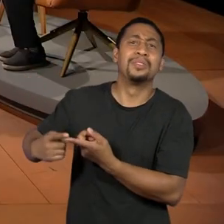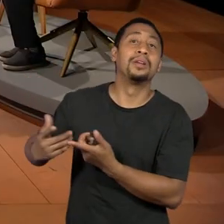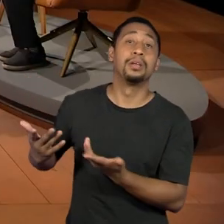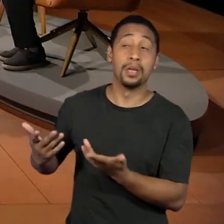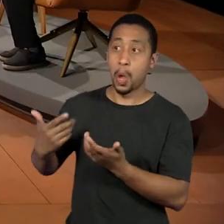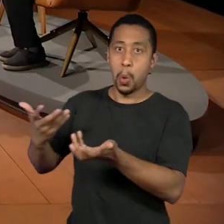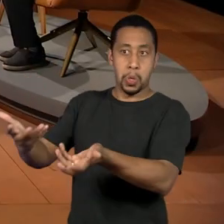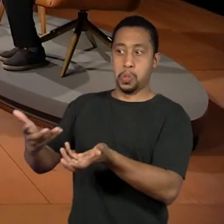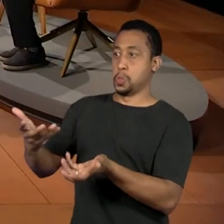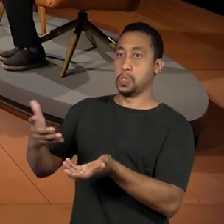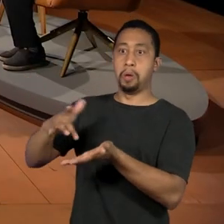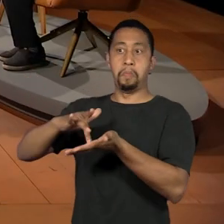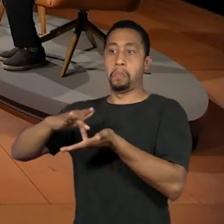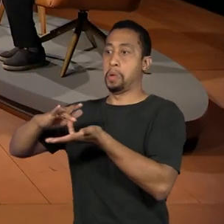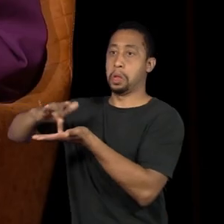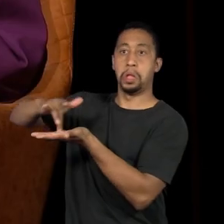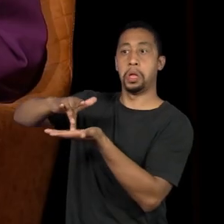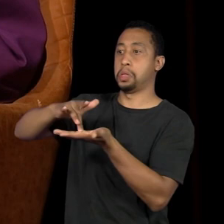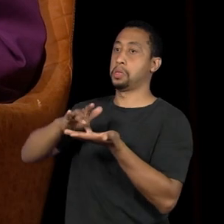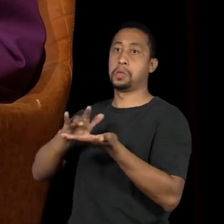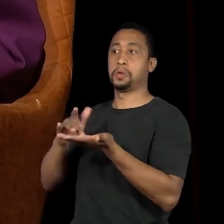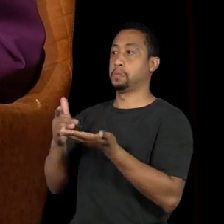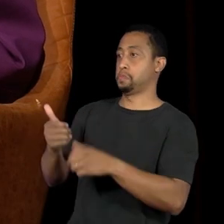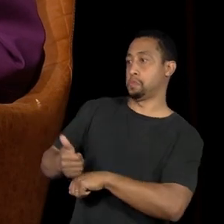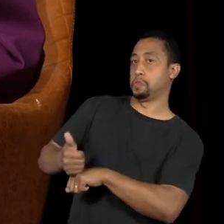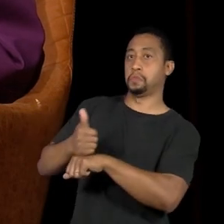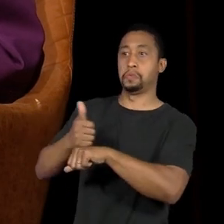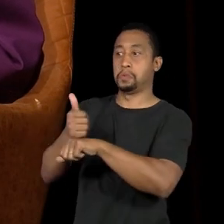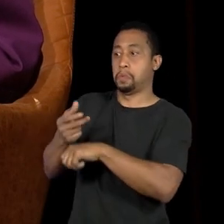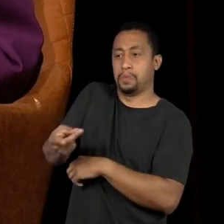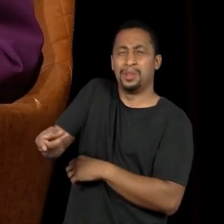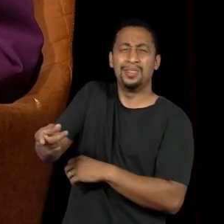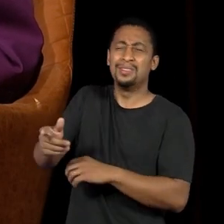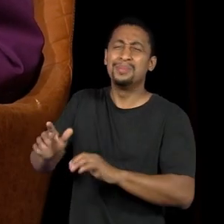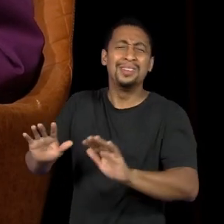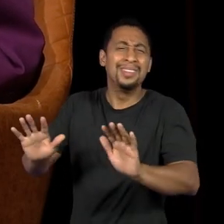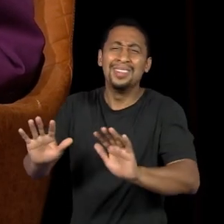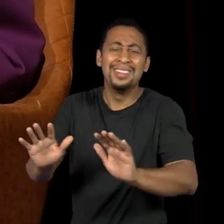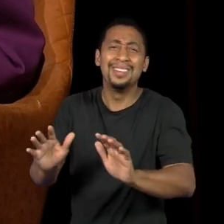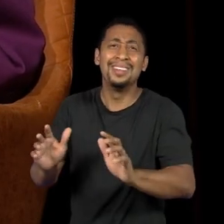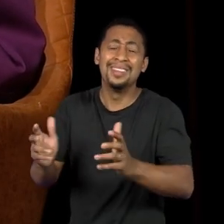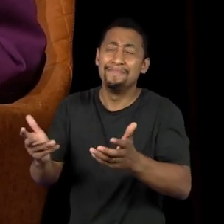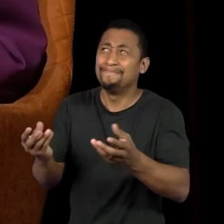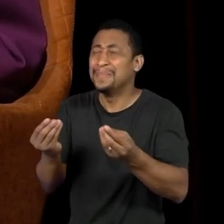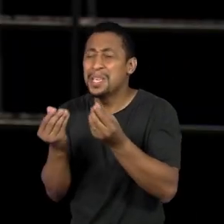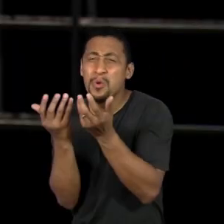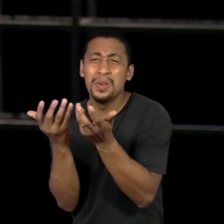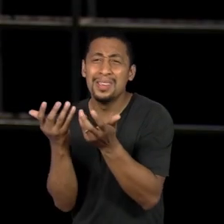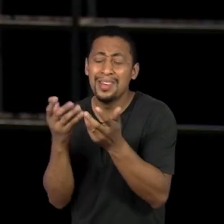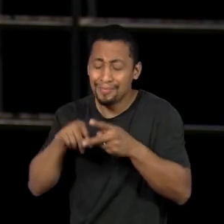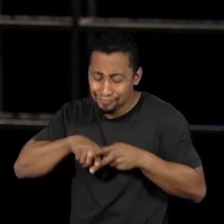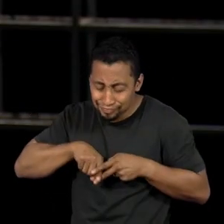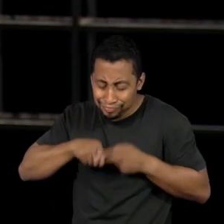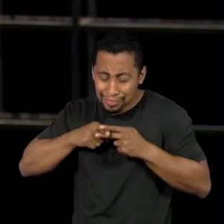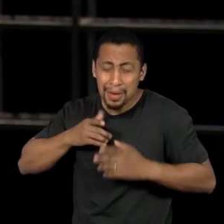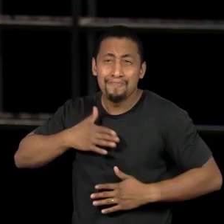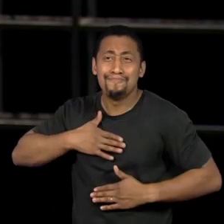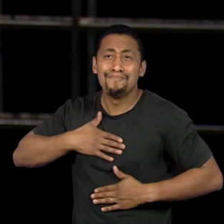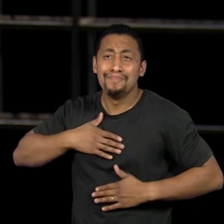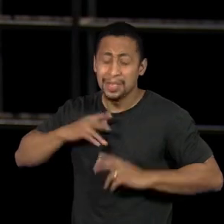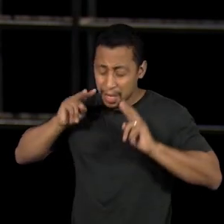não, de bailarino. Eu fui querer ver onde que estava o defeito que aconteceu